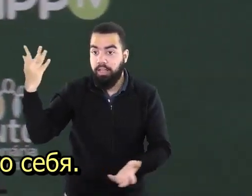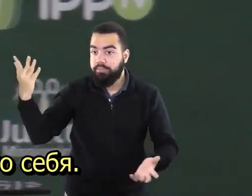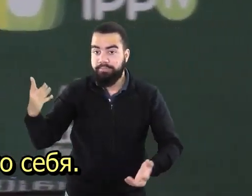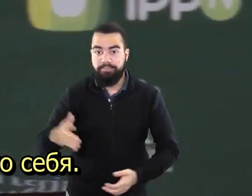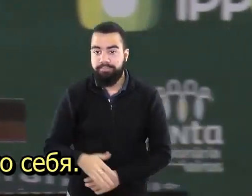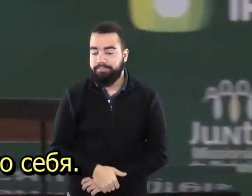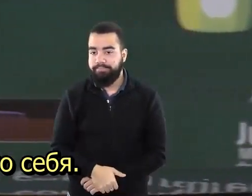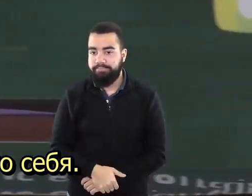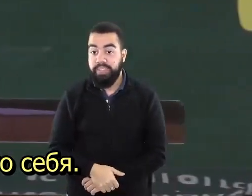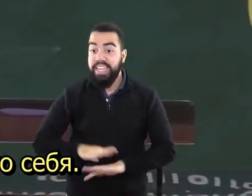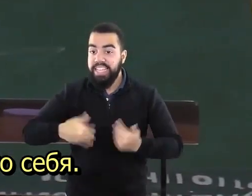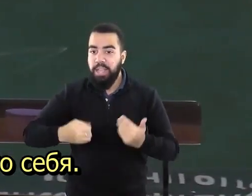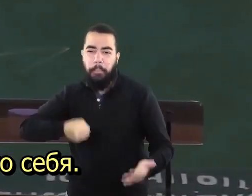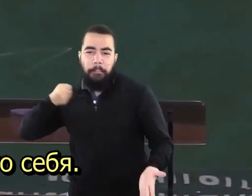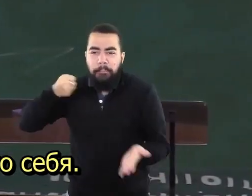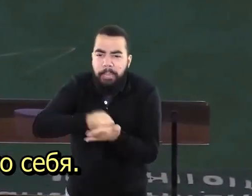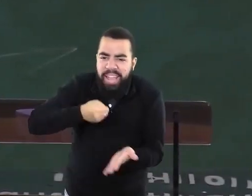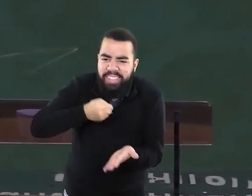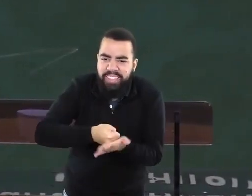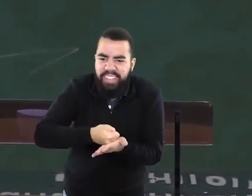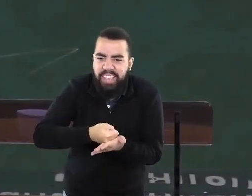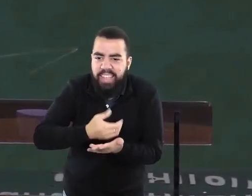Agredir o cônjuge é agredir a si mesmo.